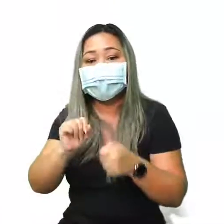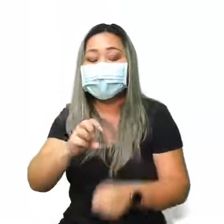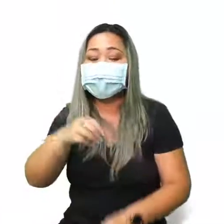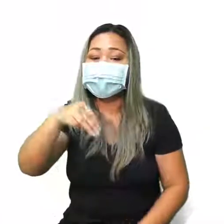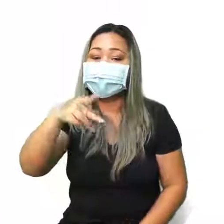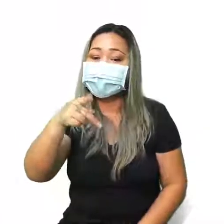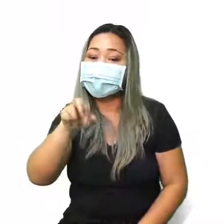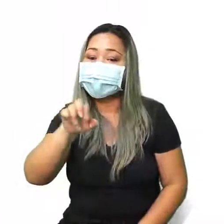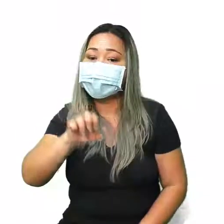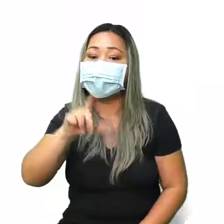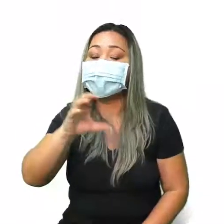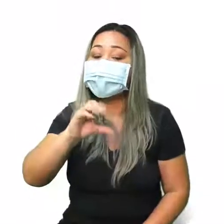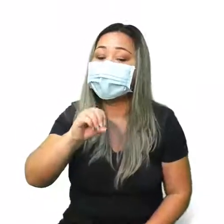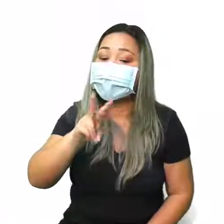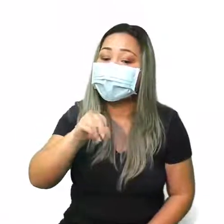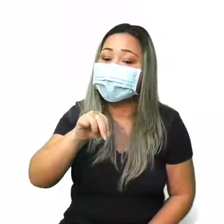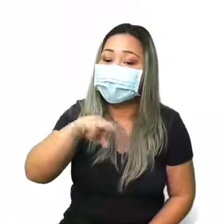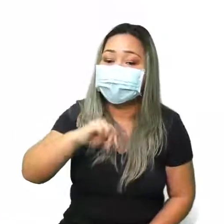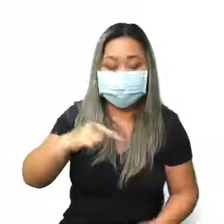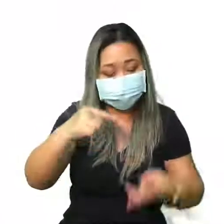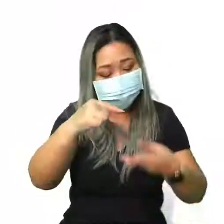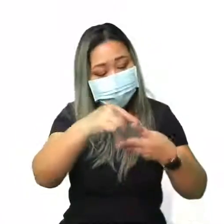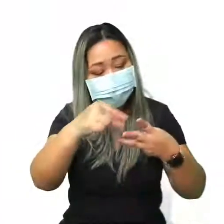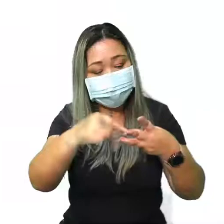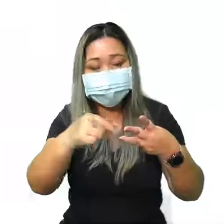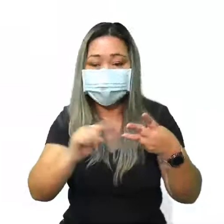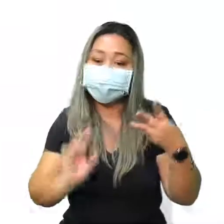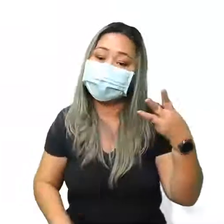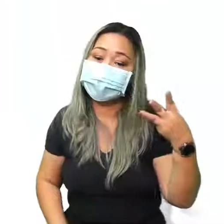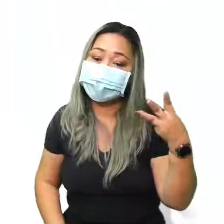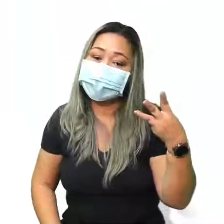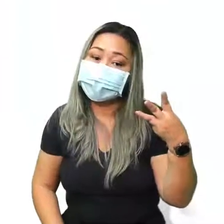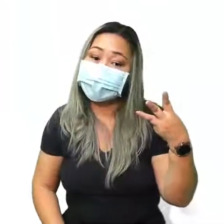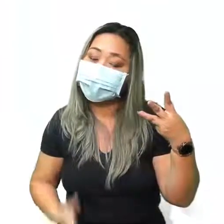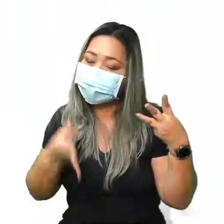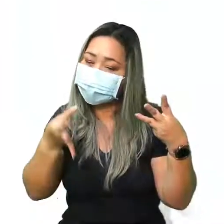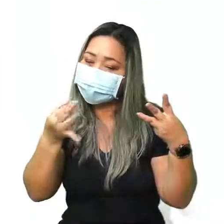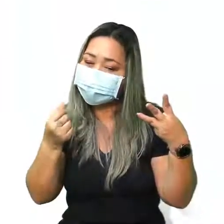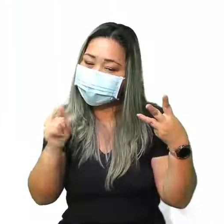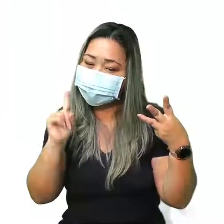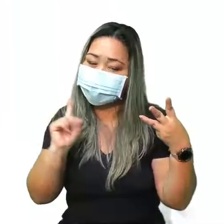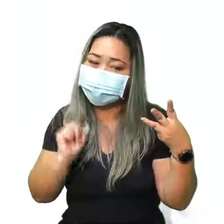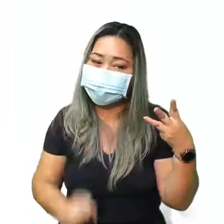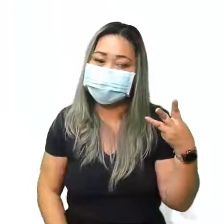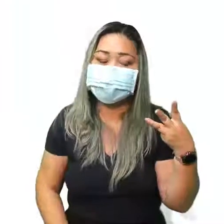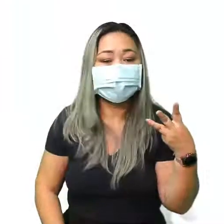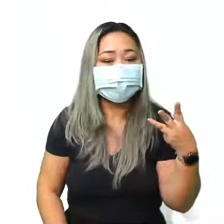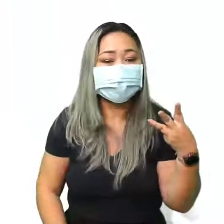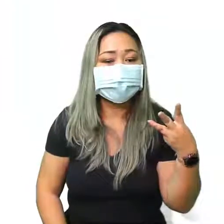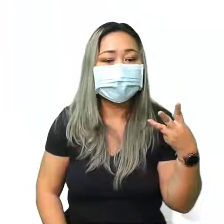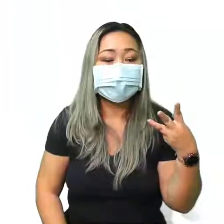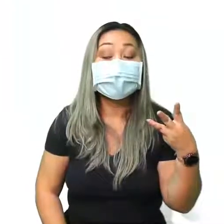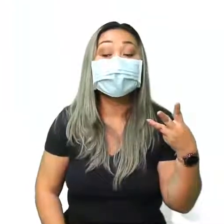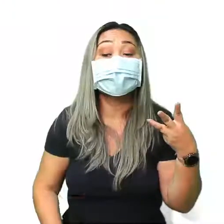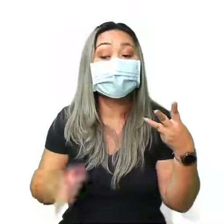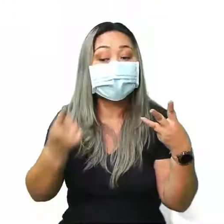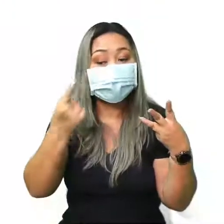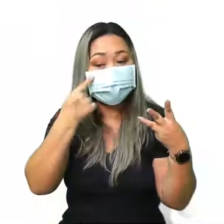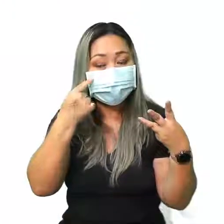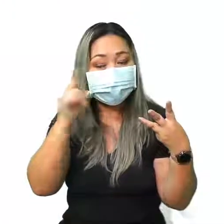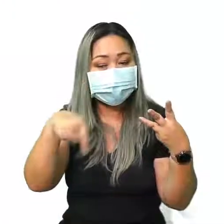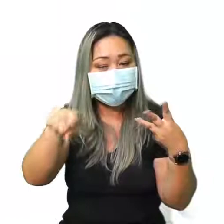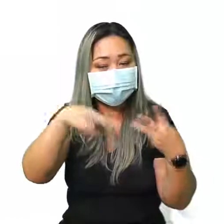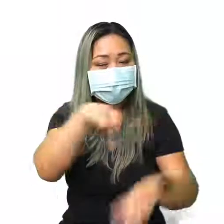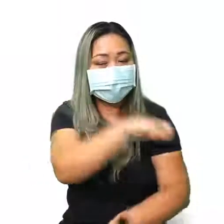e o corvinha. As três espécies, olha só o detalhe da questão, tá, galera? Aluno aí